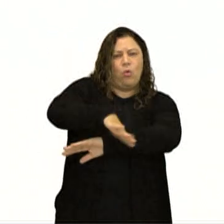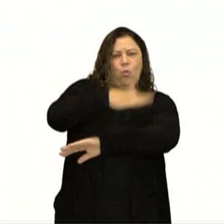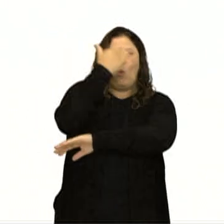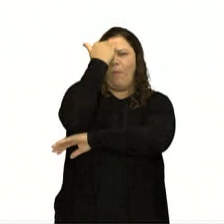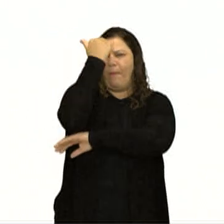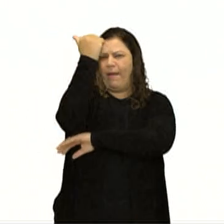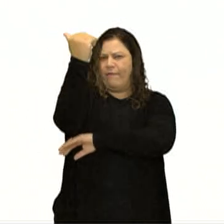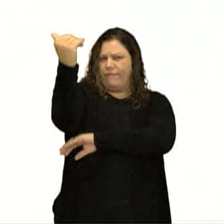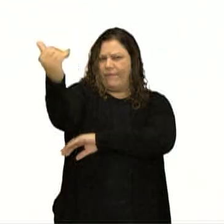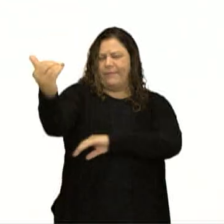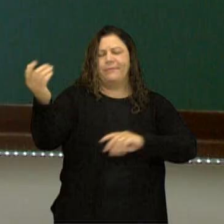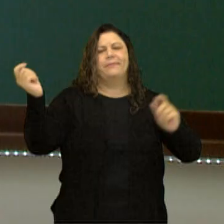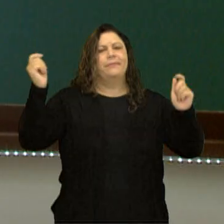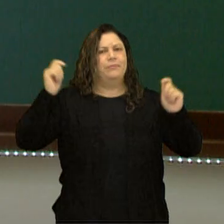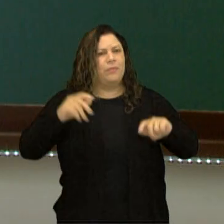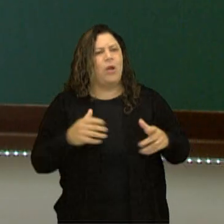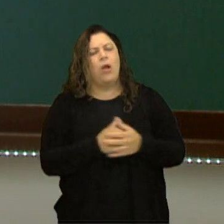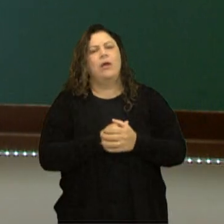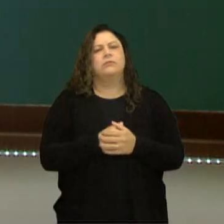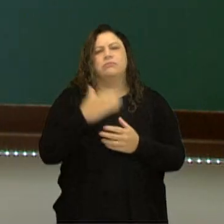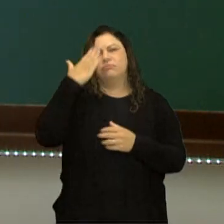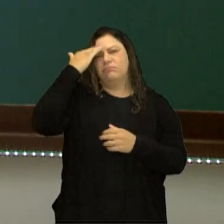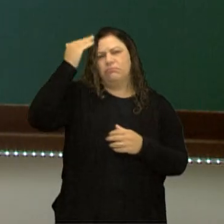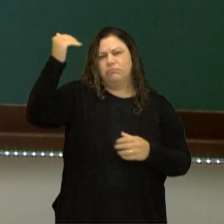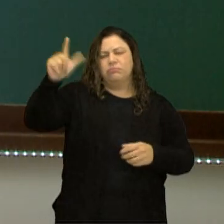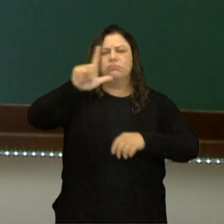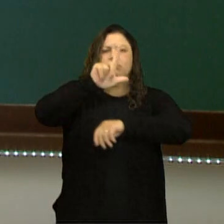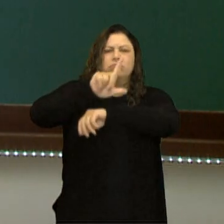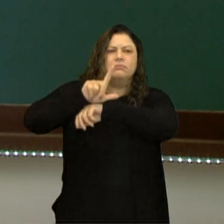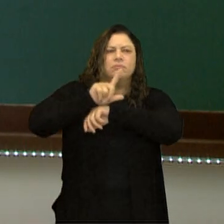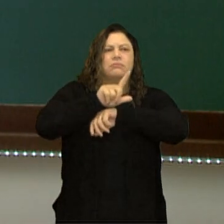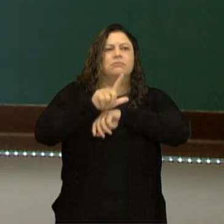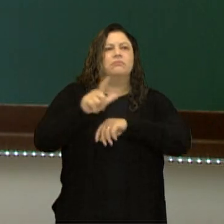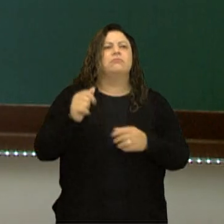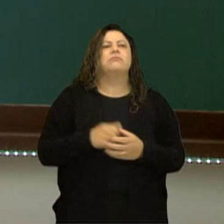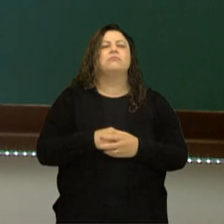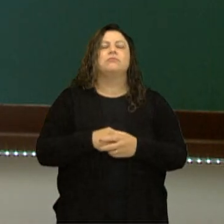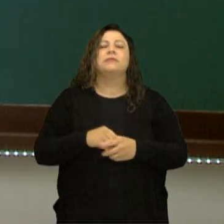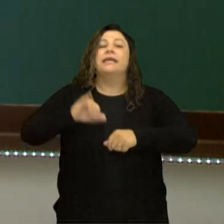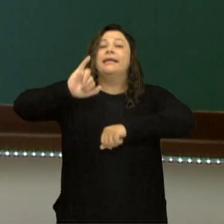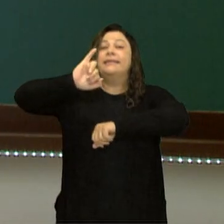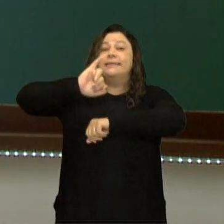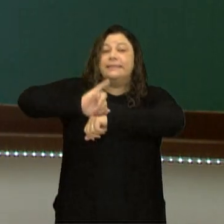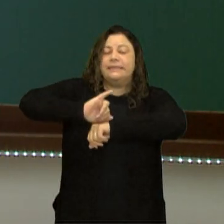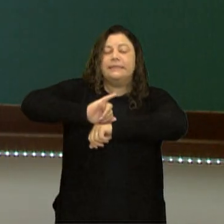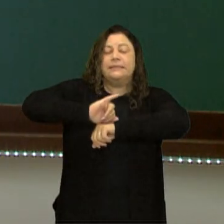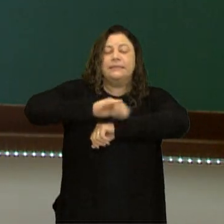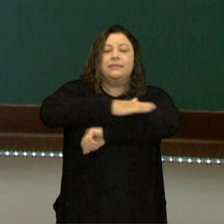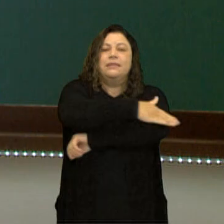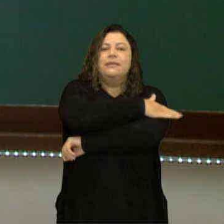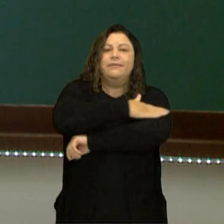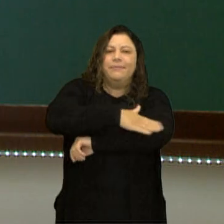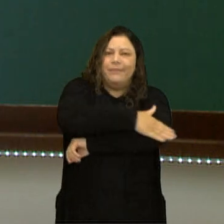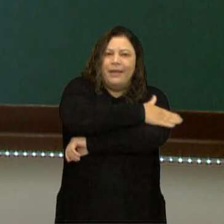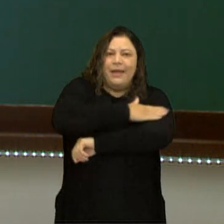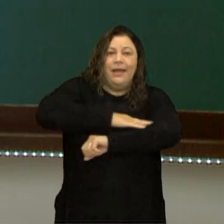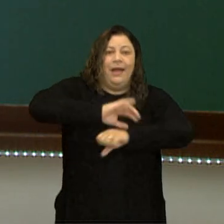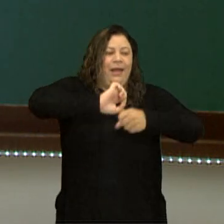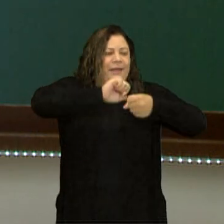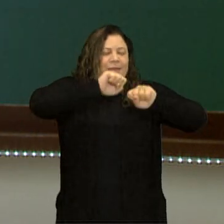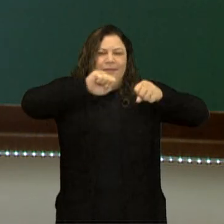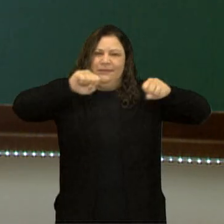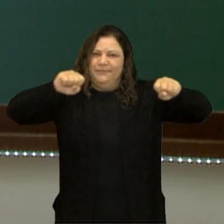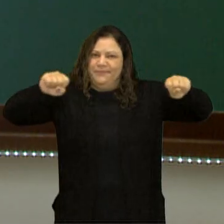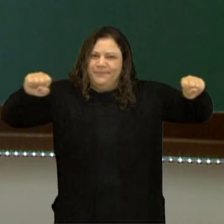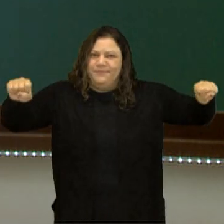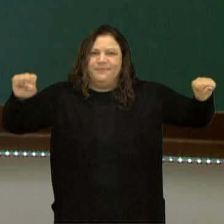tem as lojas mais famosas e mais chiques. O Central Park, que é o maior parque dentro de